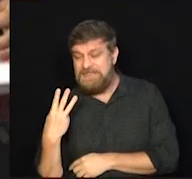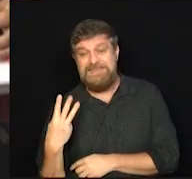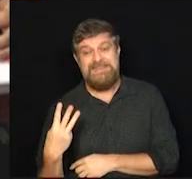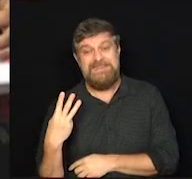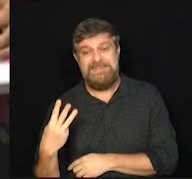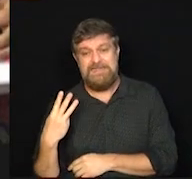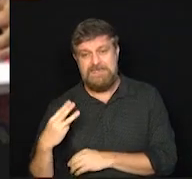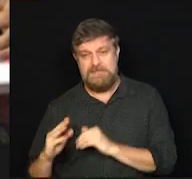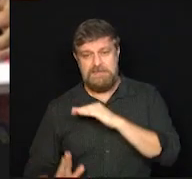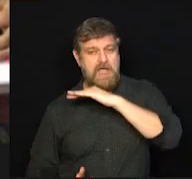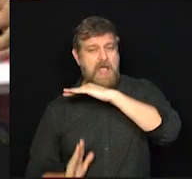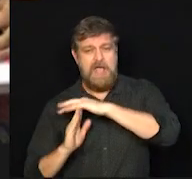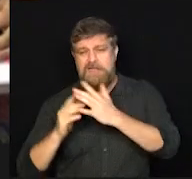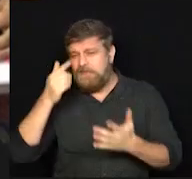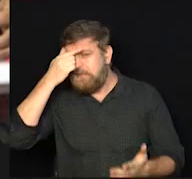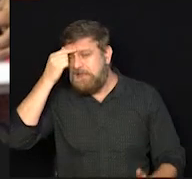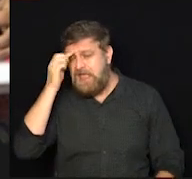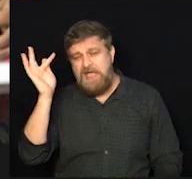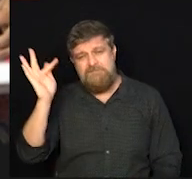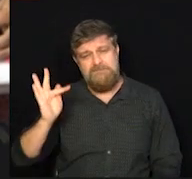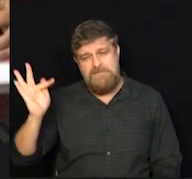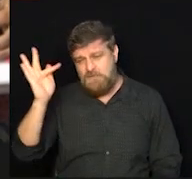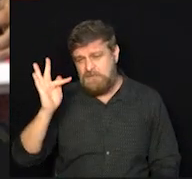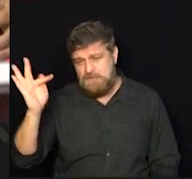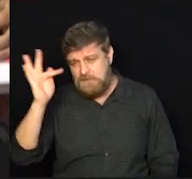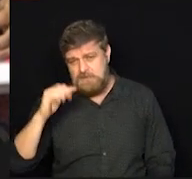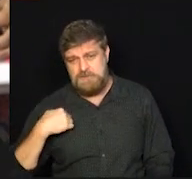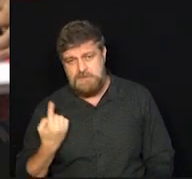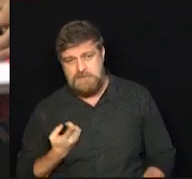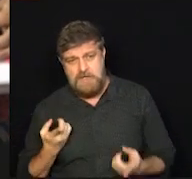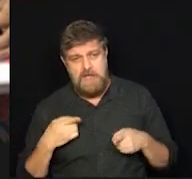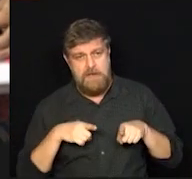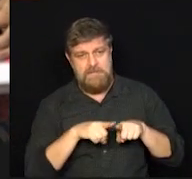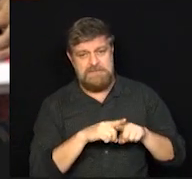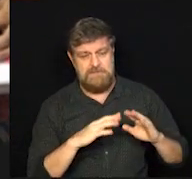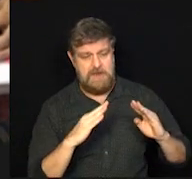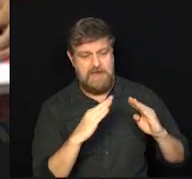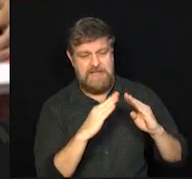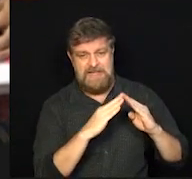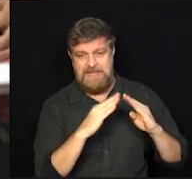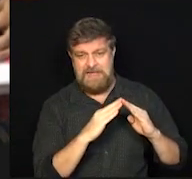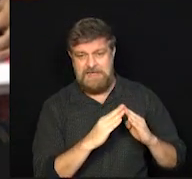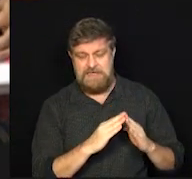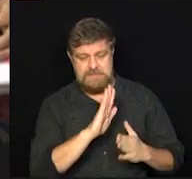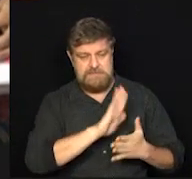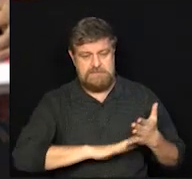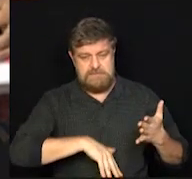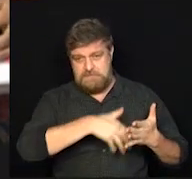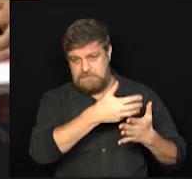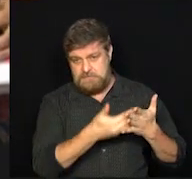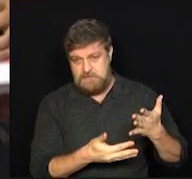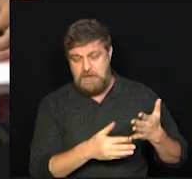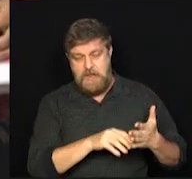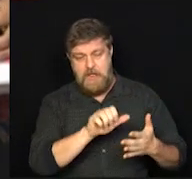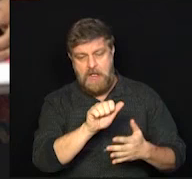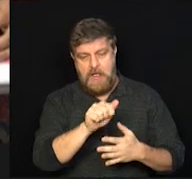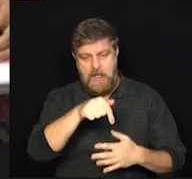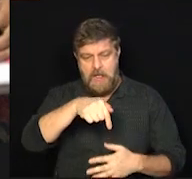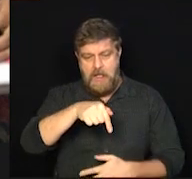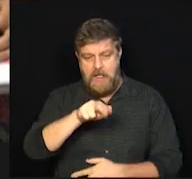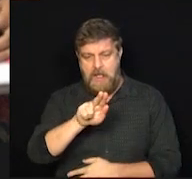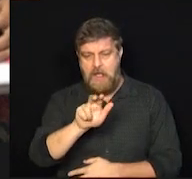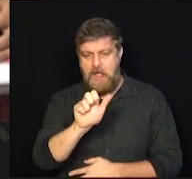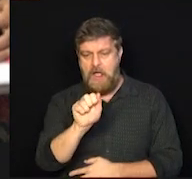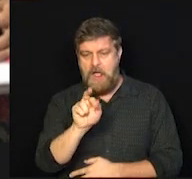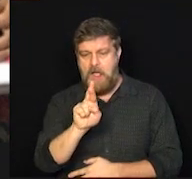tarde até Universidade Nós também parceria para casa de Aquarela implementamos no ano de 2018